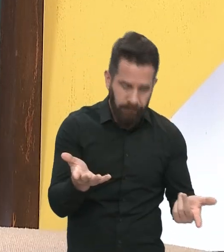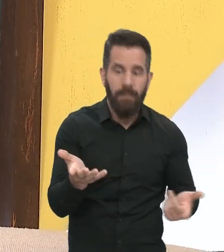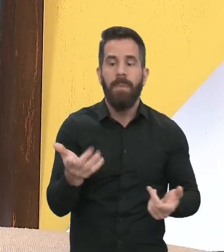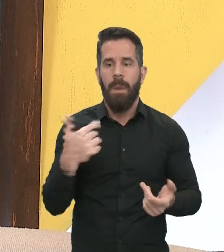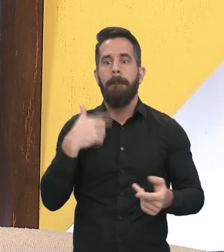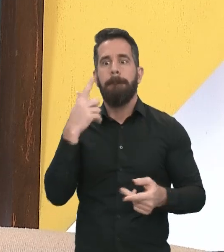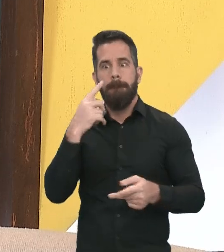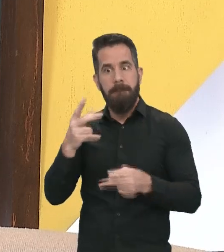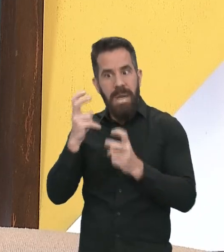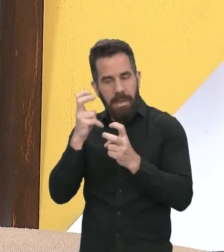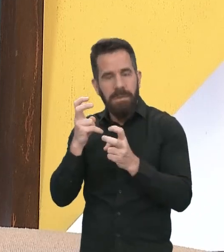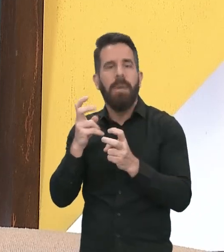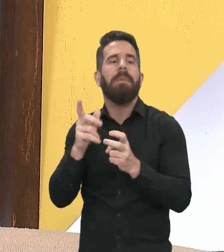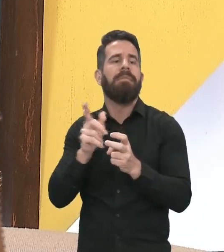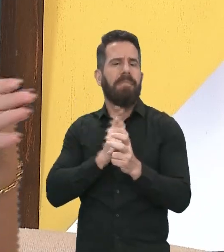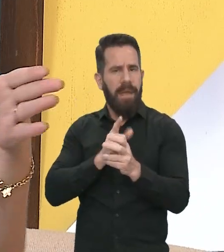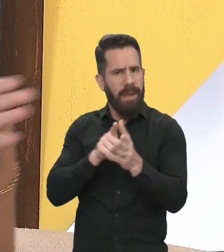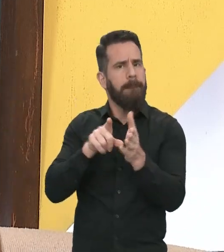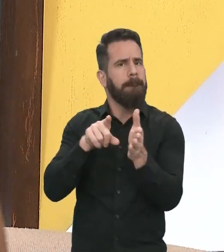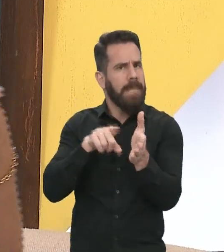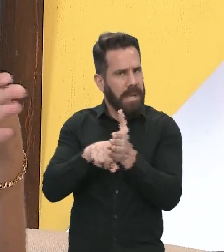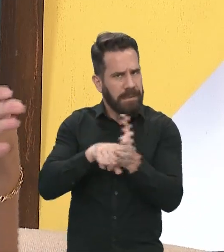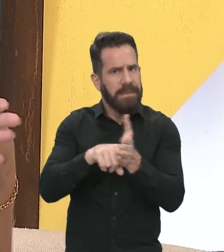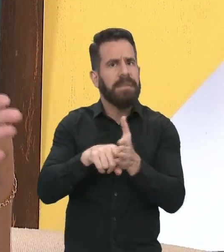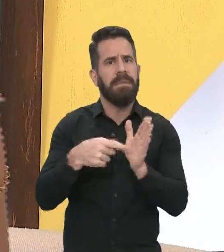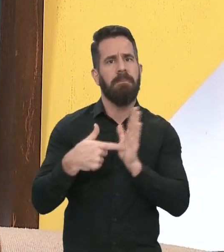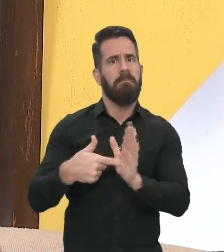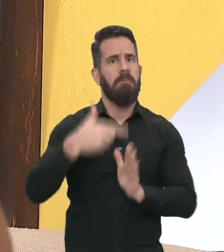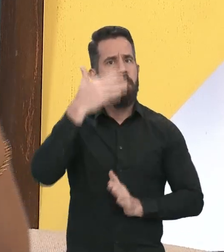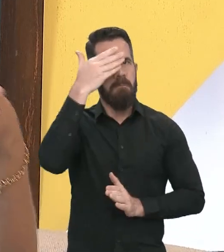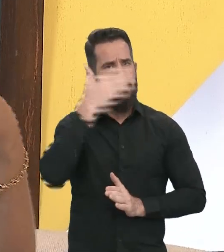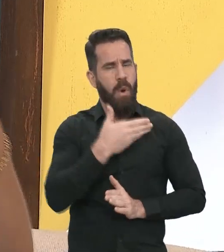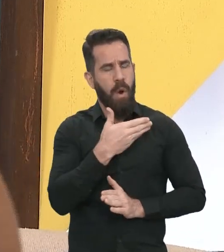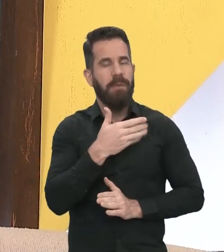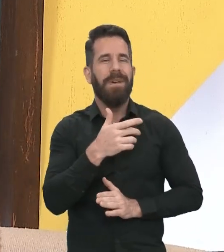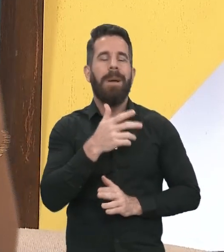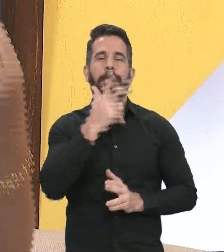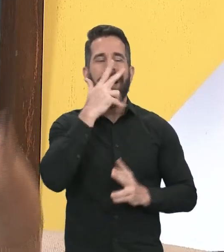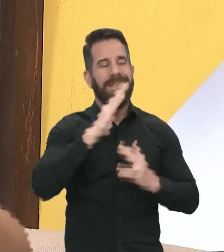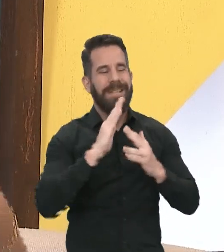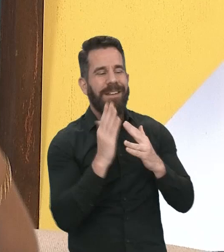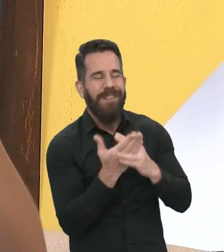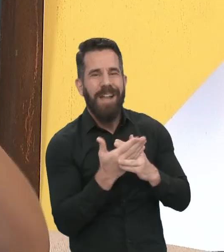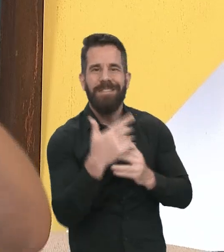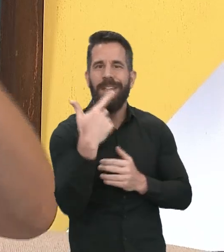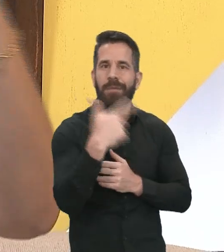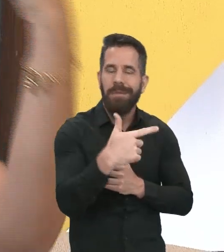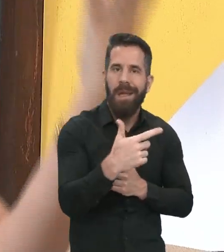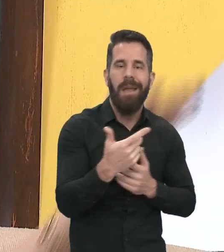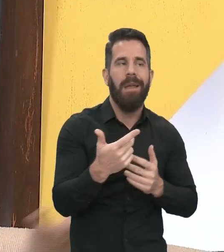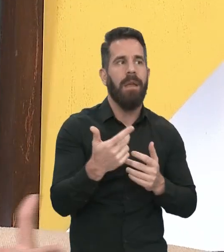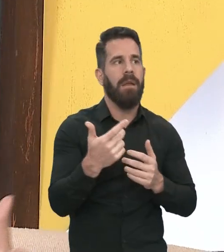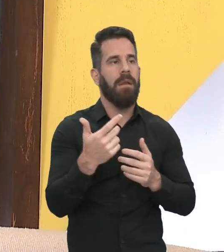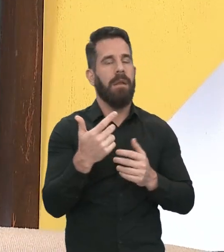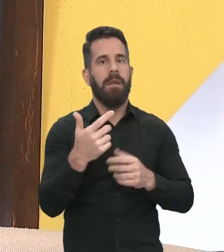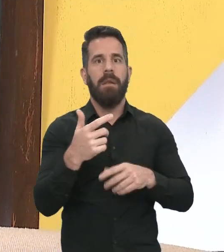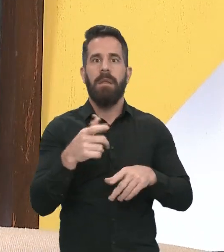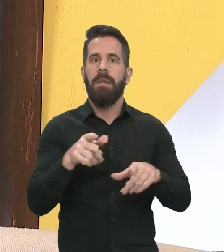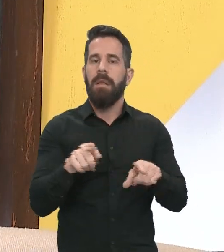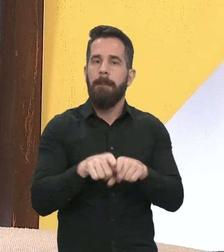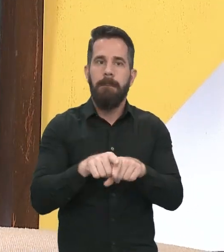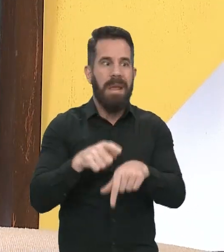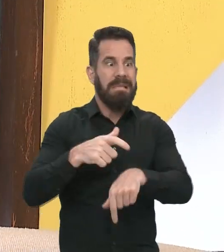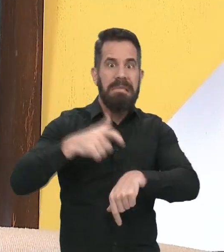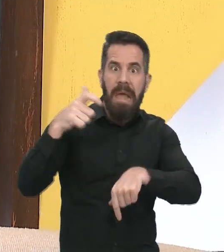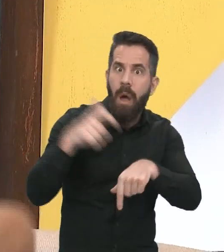mostrando também, é que essa falta de pausa desse tempo de espera, esse imediatismo e tudo estando